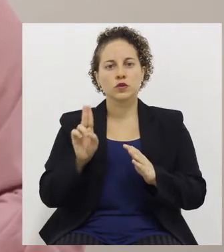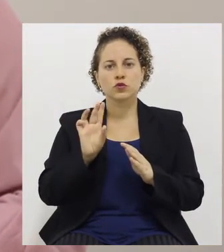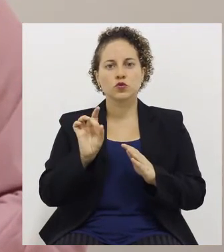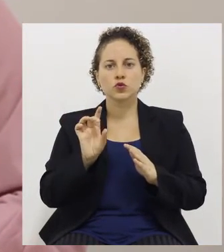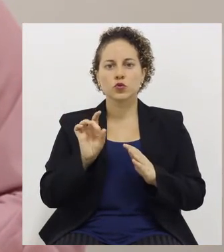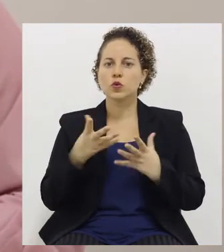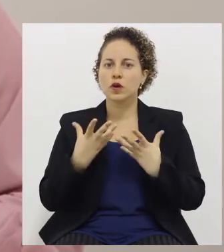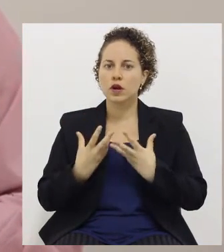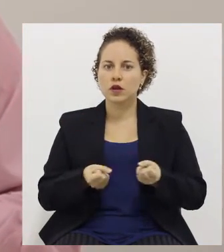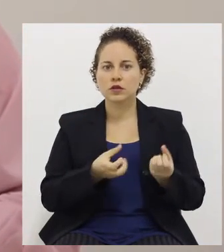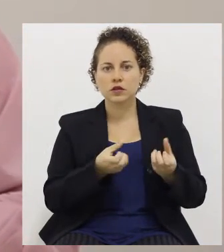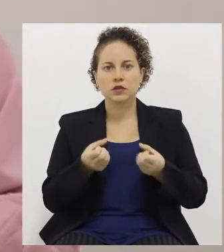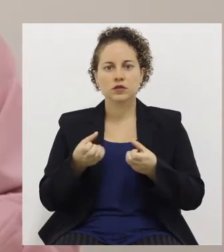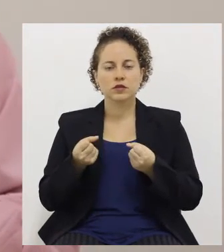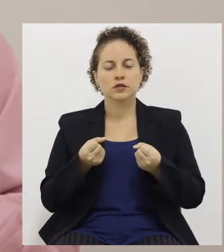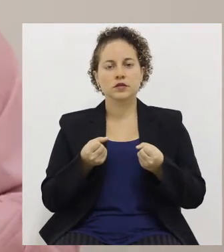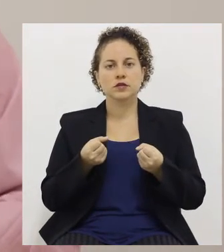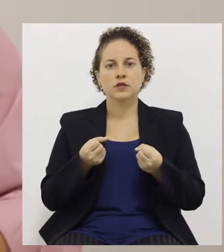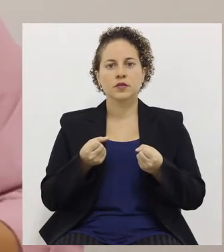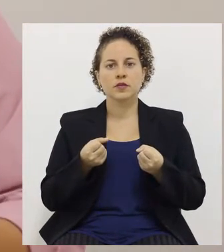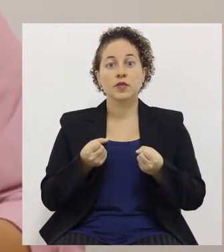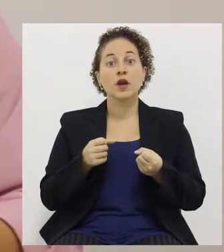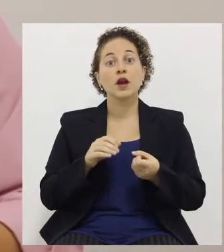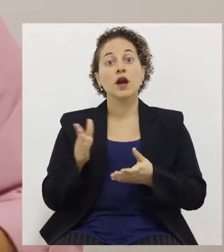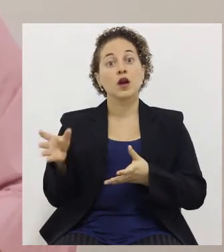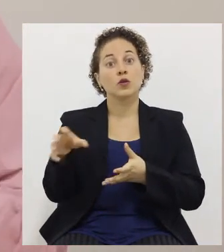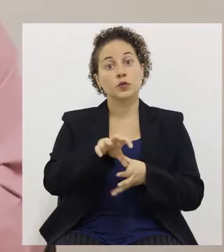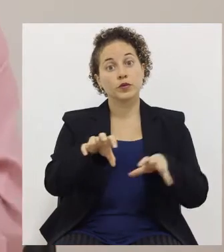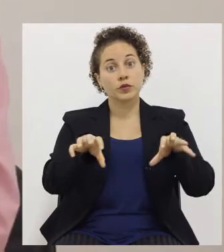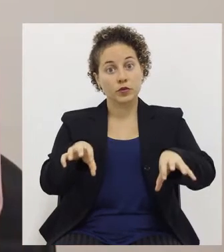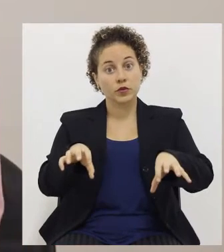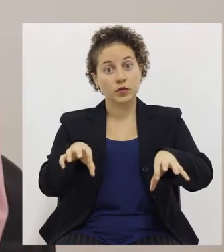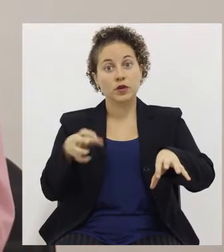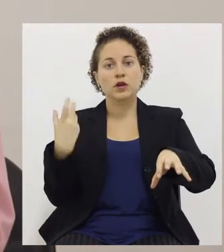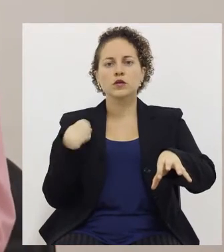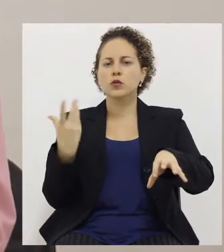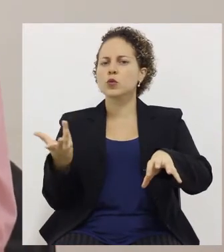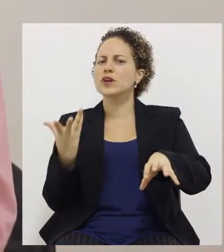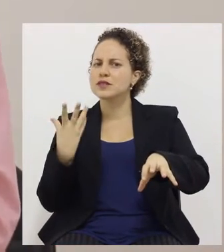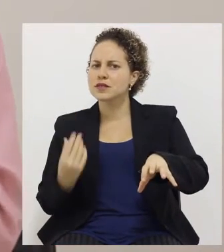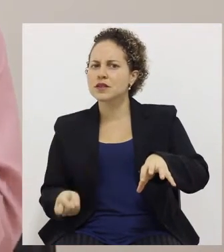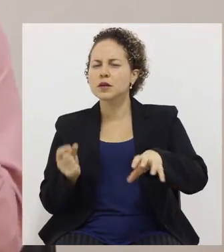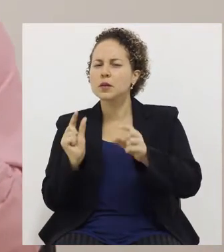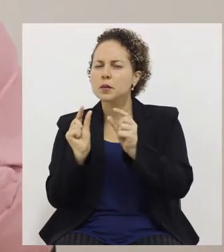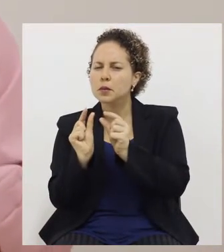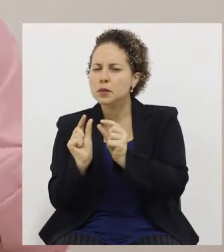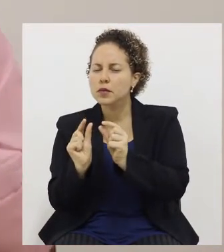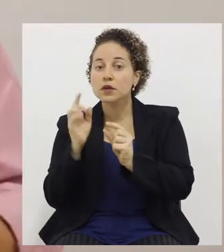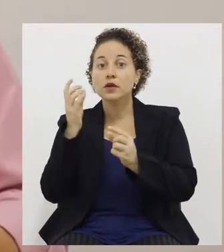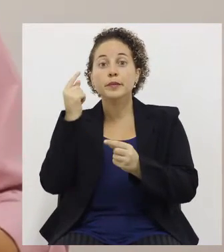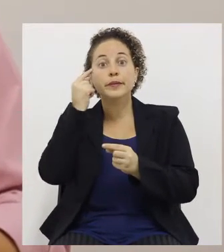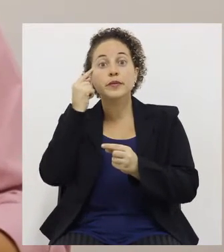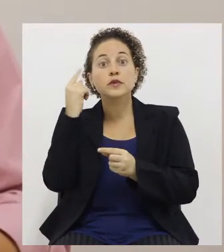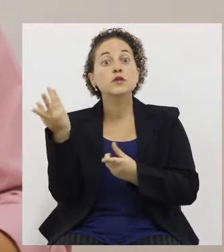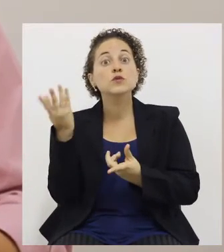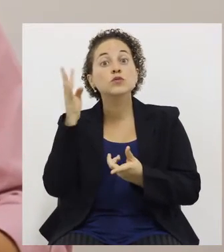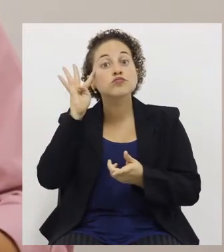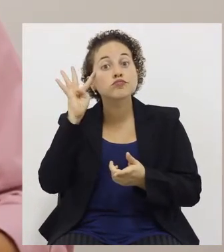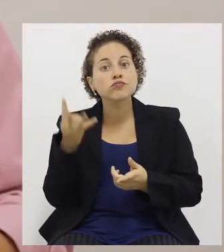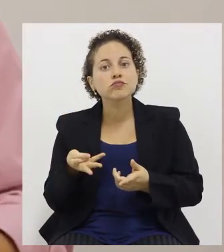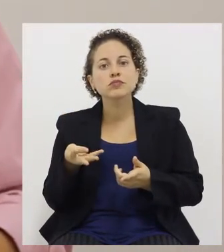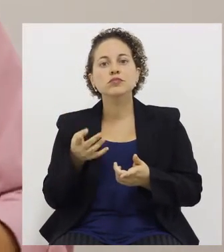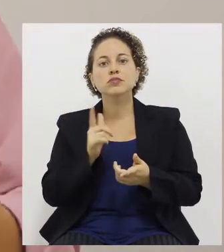atender parcialmente uma das partes. Ele atende uma solicitação pequena e aí ele não dá solução ao